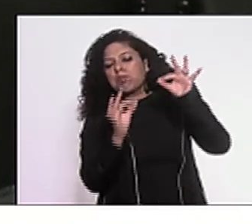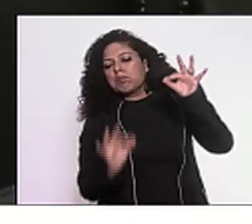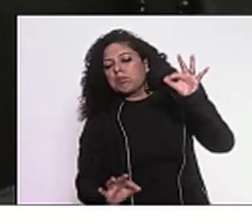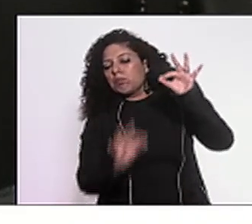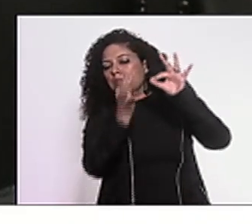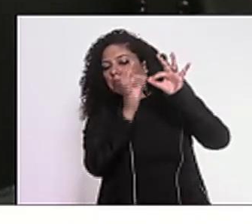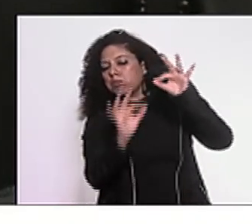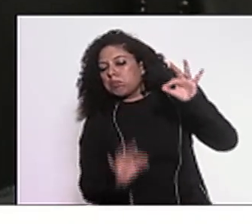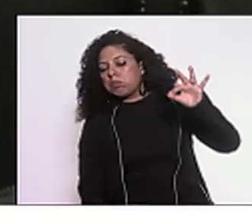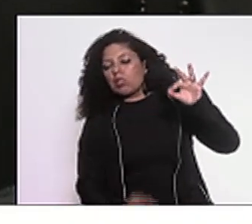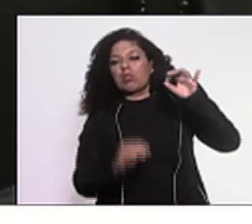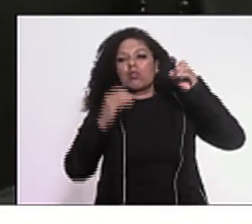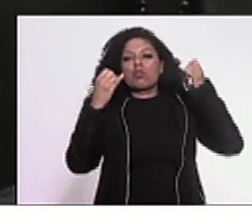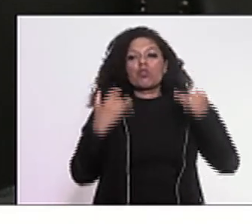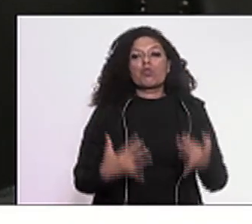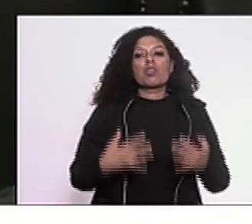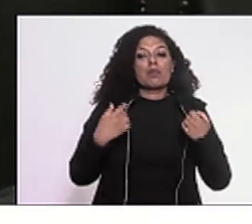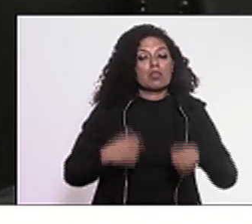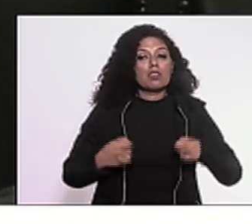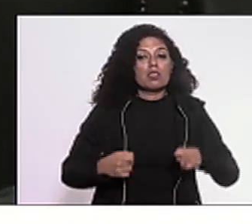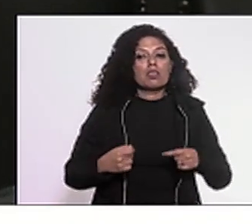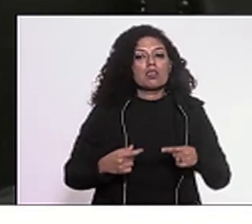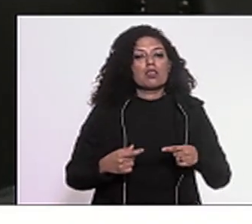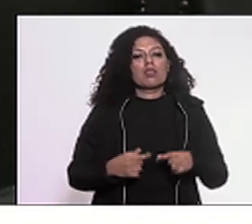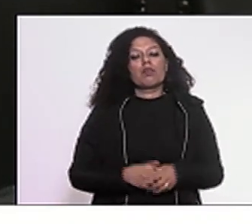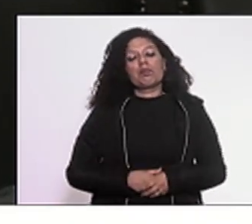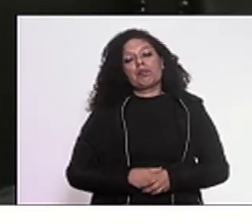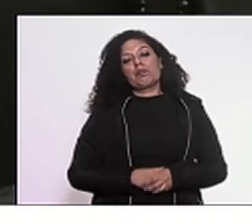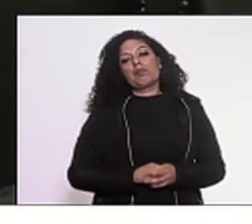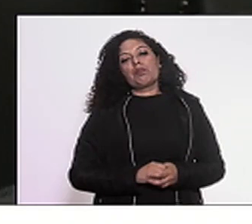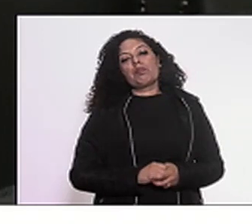novas maneiras podem vir a acontecer.